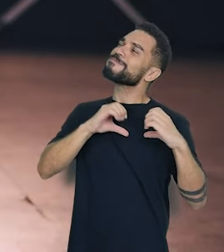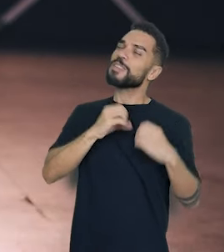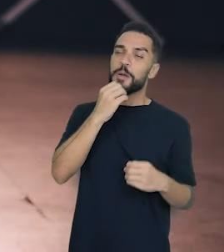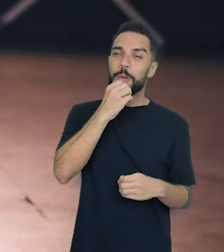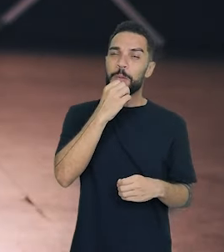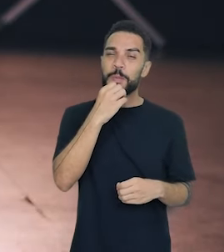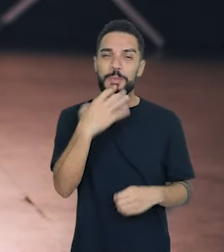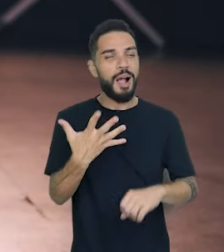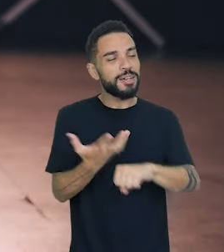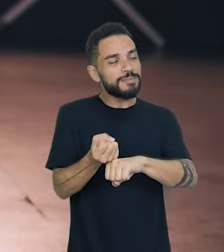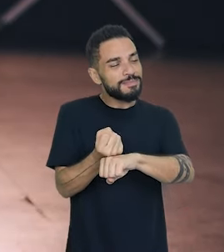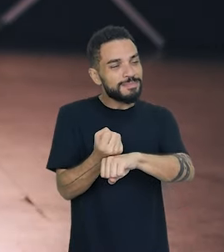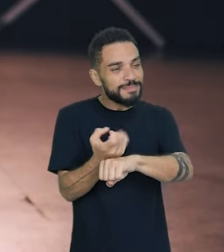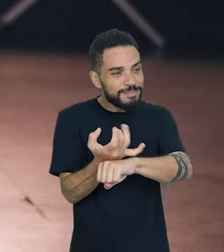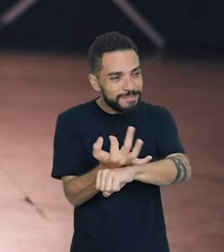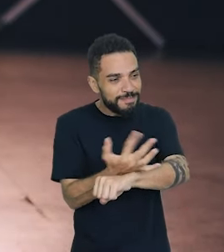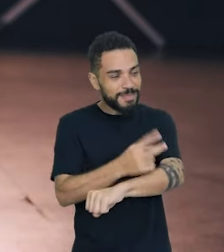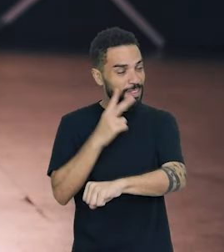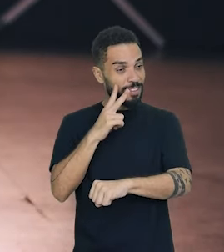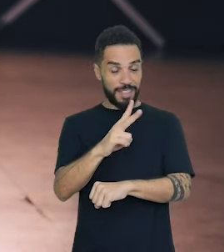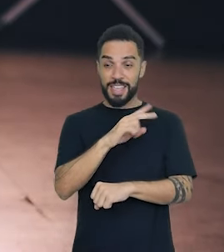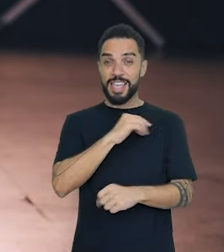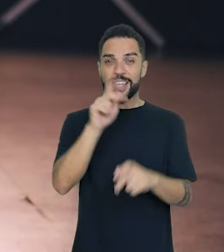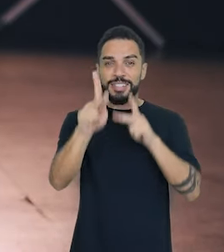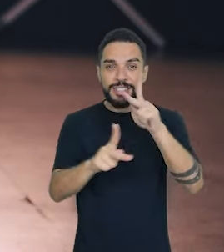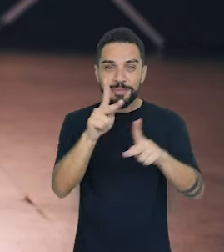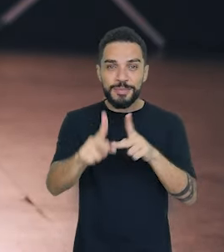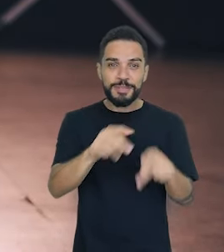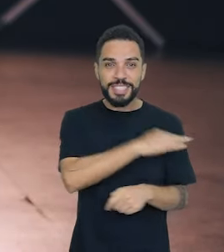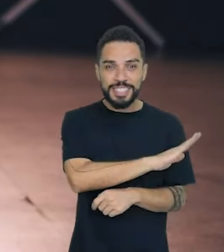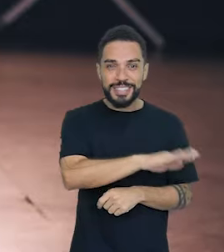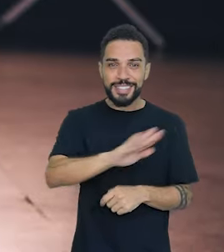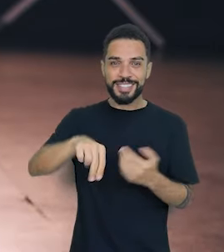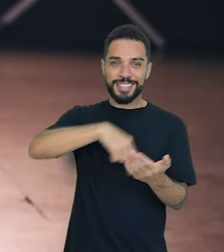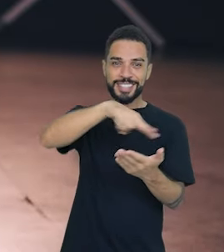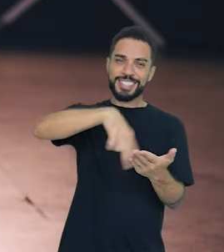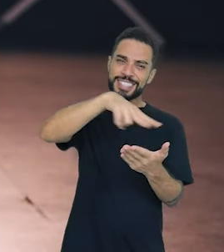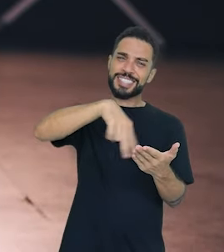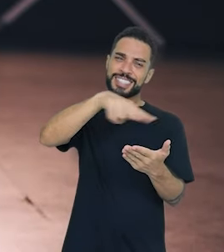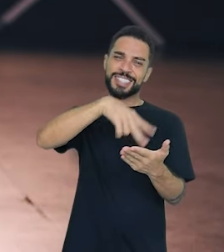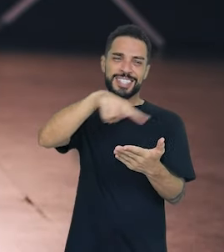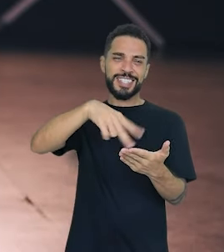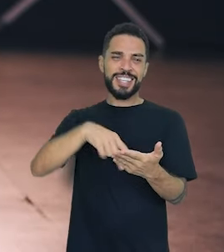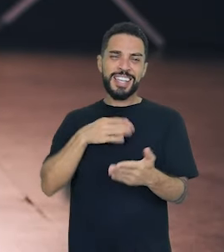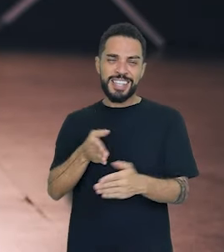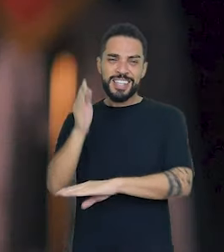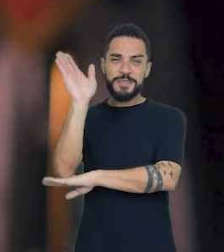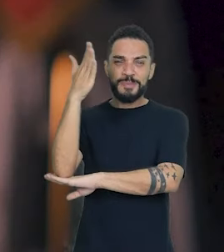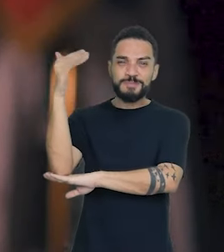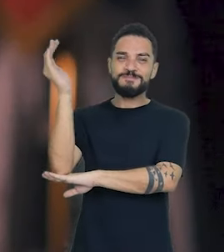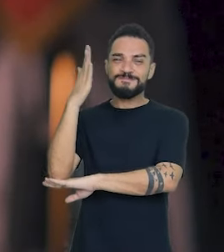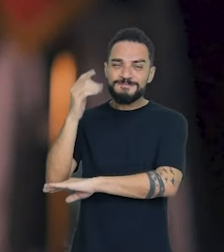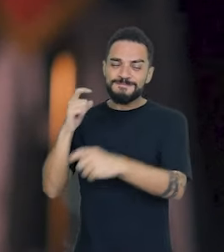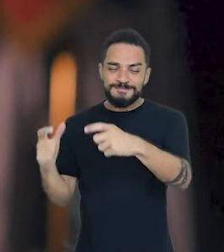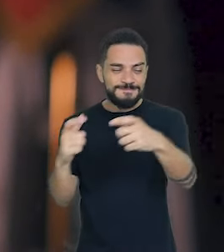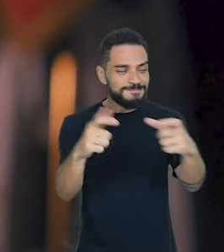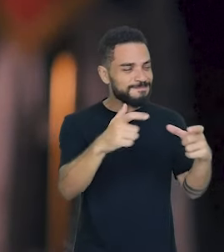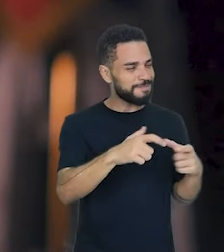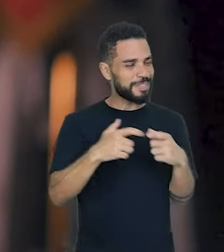de ter essa criançada dançando. E fazendo bonito, levando o estandarte do pavilhão de cada escola de samba do